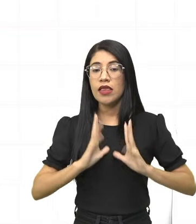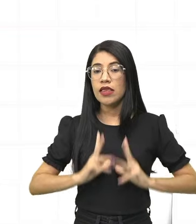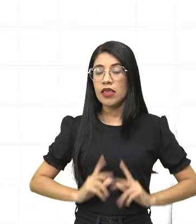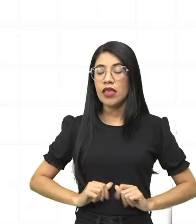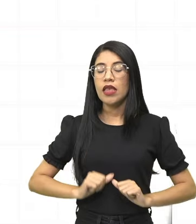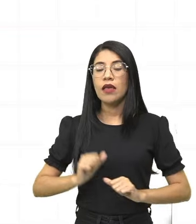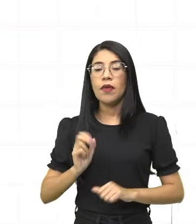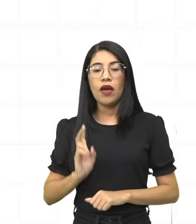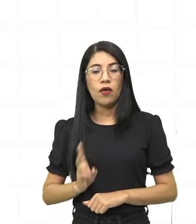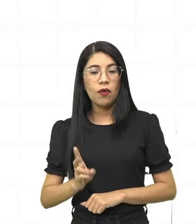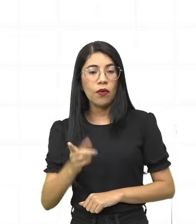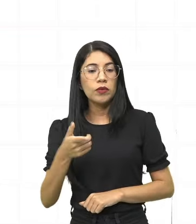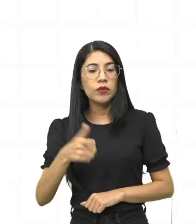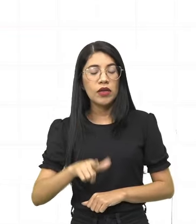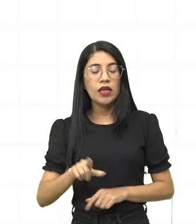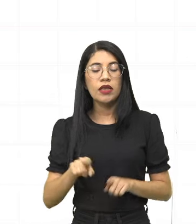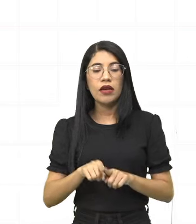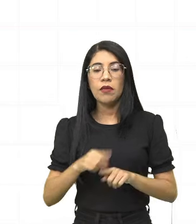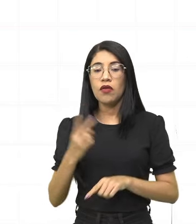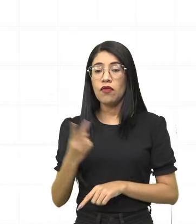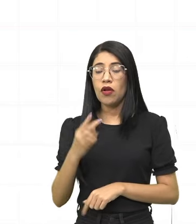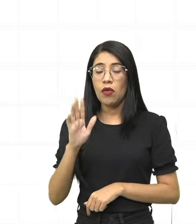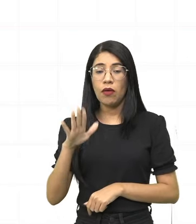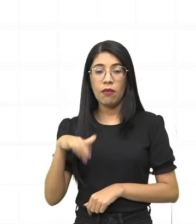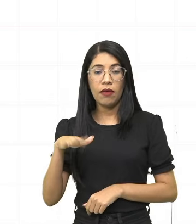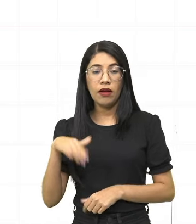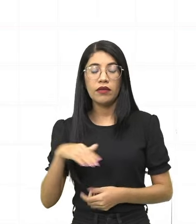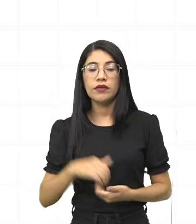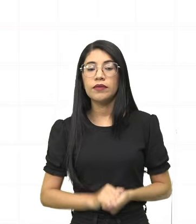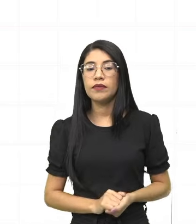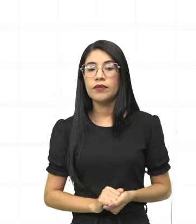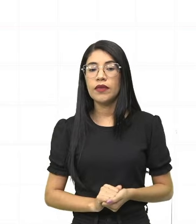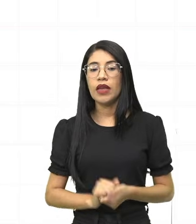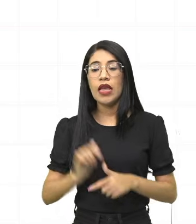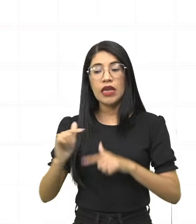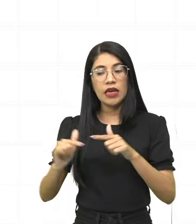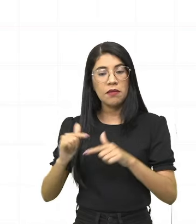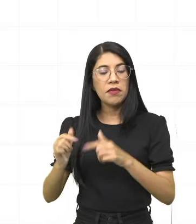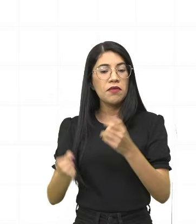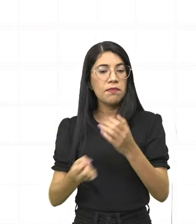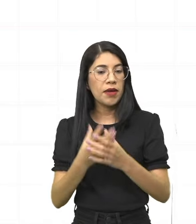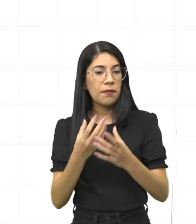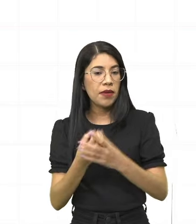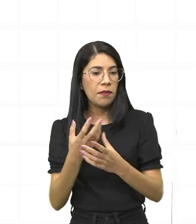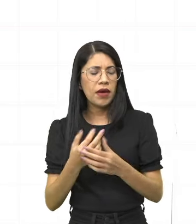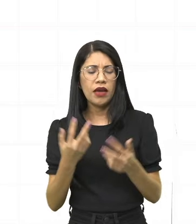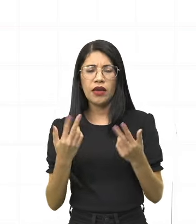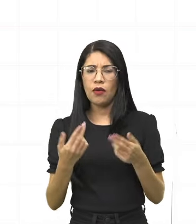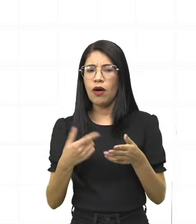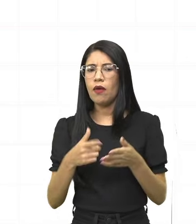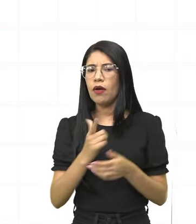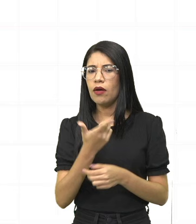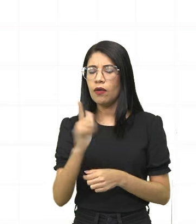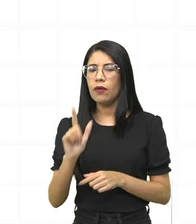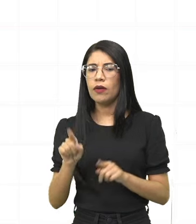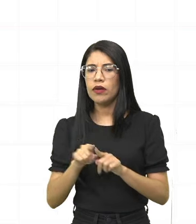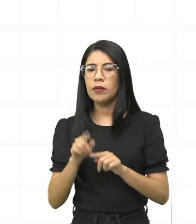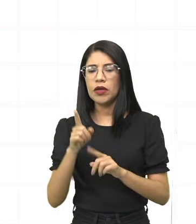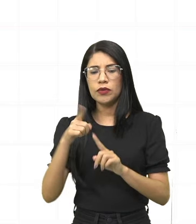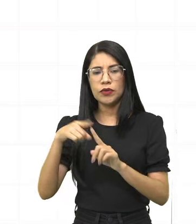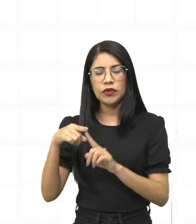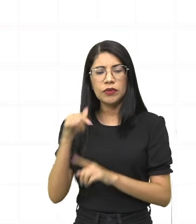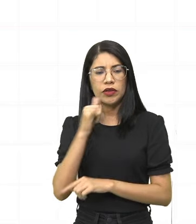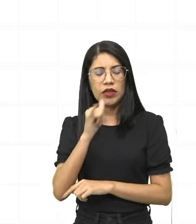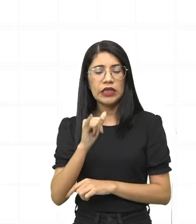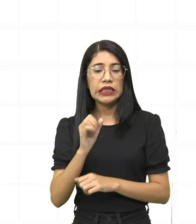renovável, né? Barata de operar. A geração de empregos, assim como as outras fontes de energia, né? Ao construir ali uma